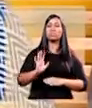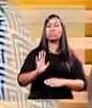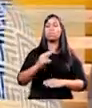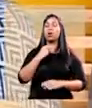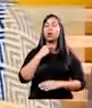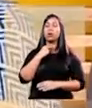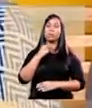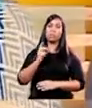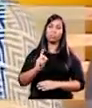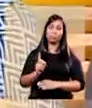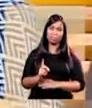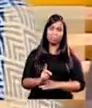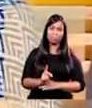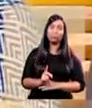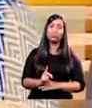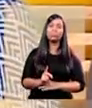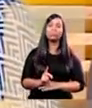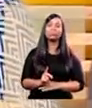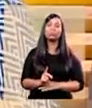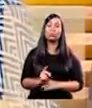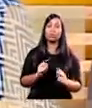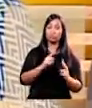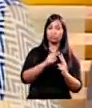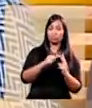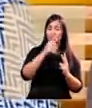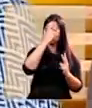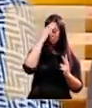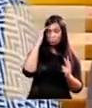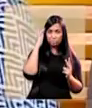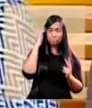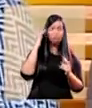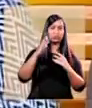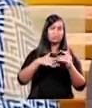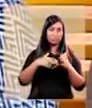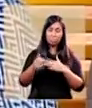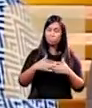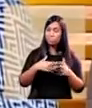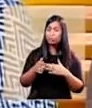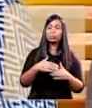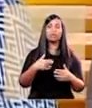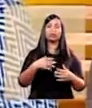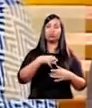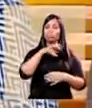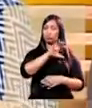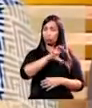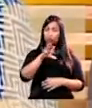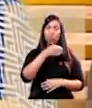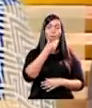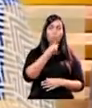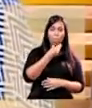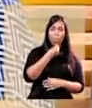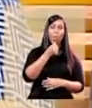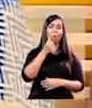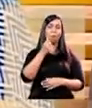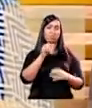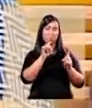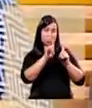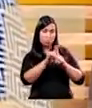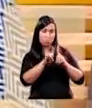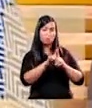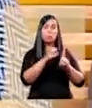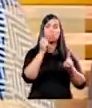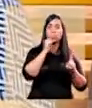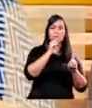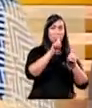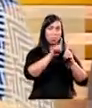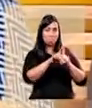será permitido, né? Não é permitido casais, independente da sua configuração, né? Homoafetivo ou